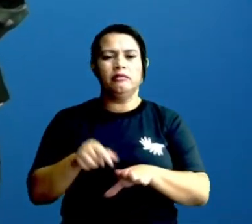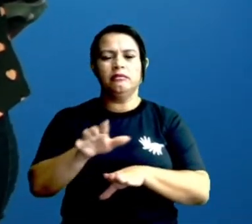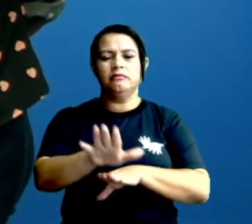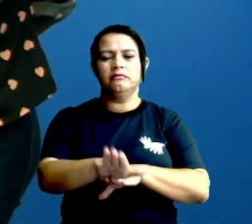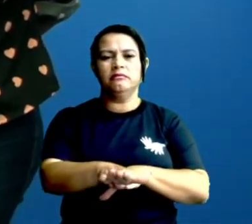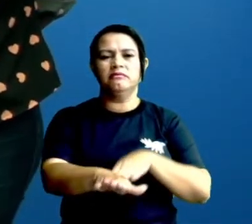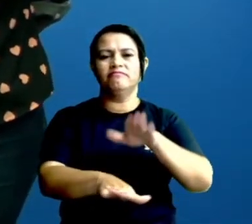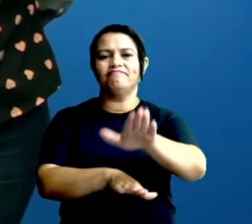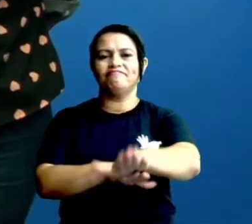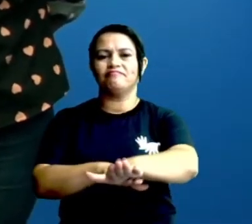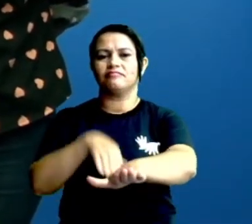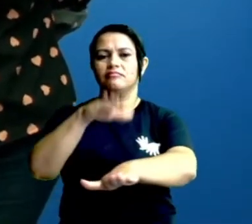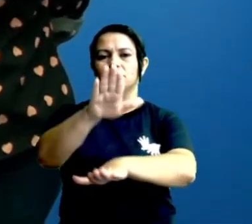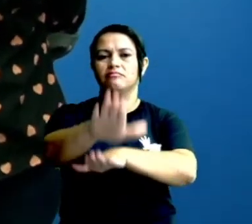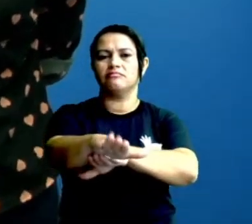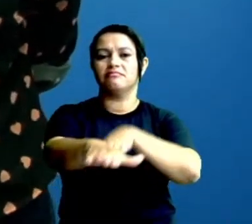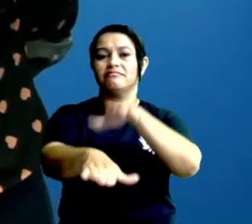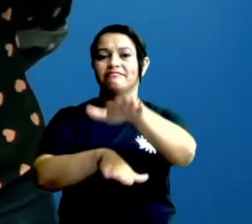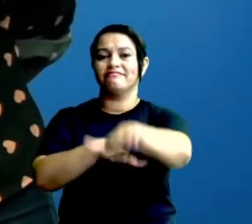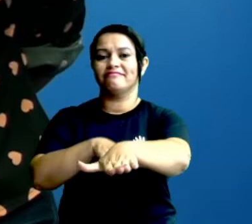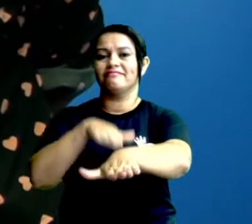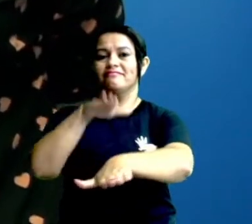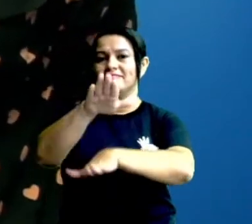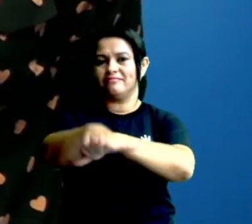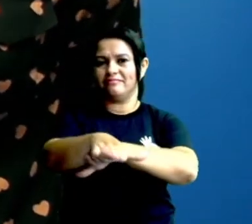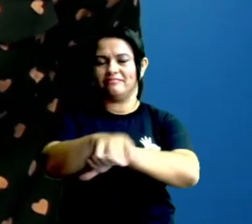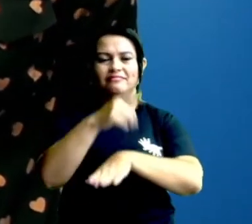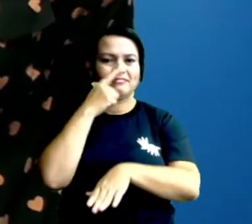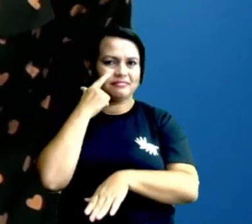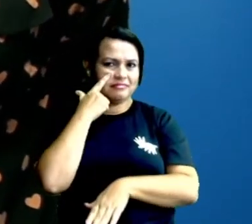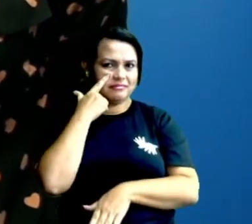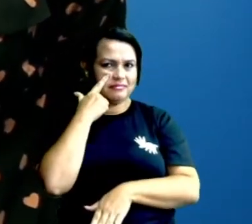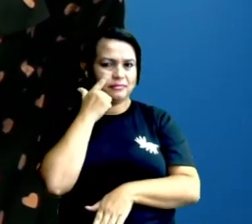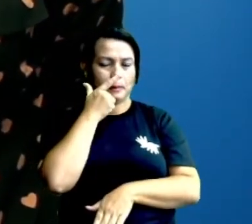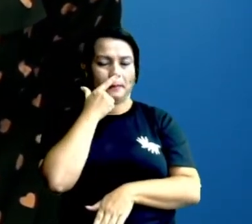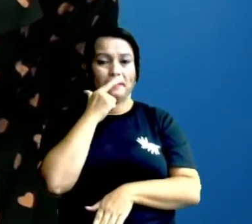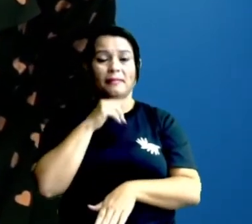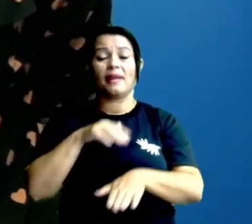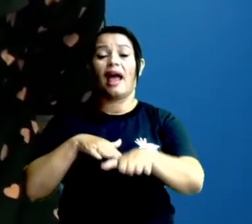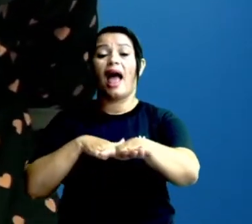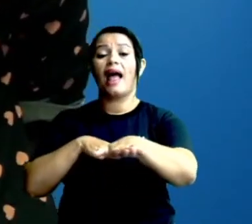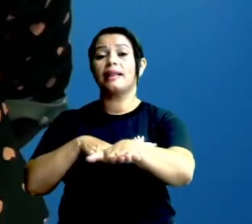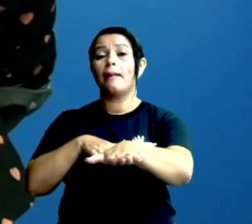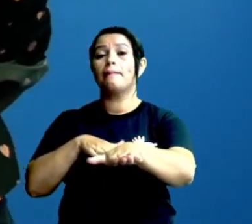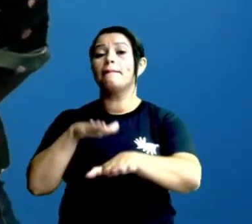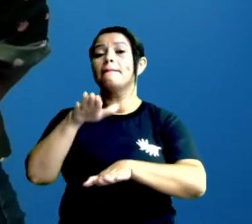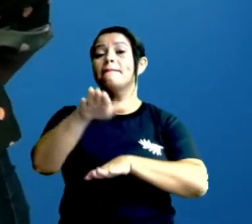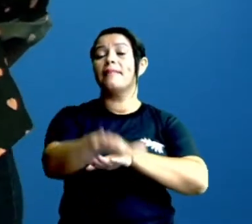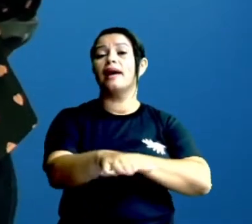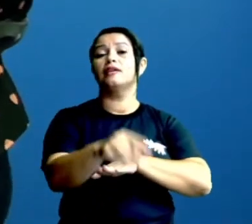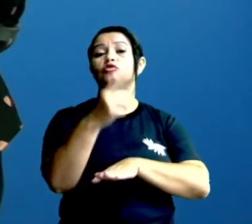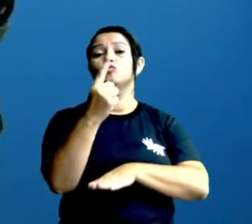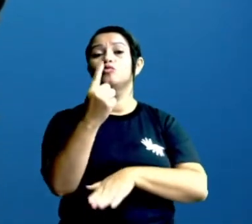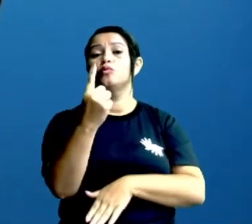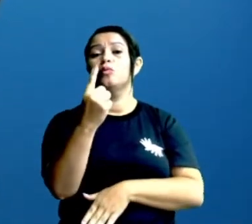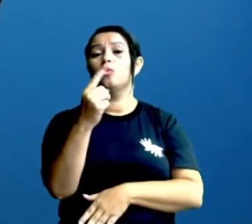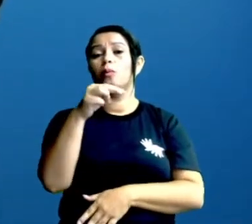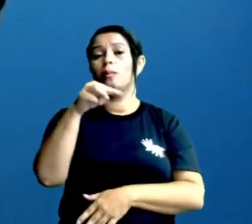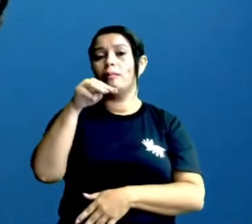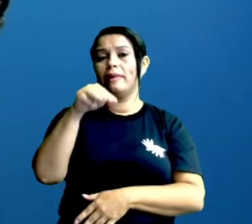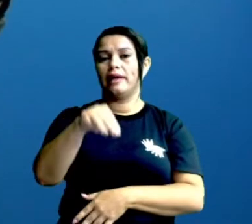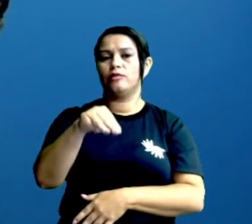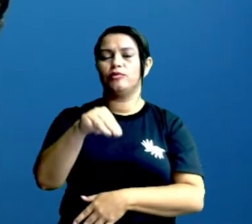passos. Já percebeu o que eles fazem? Os passos, pronto. Ou seja, cada passo daquele equivale a um